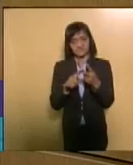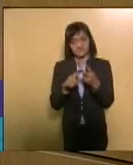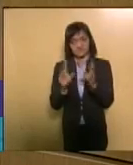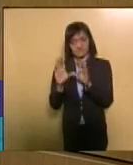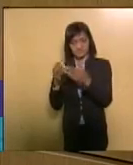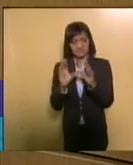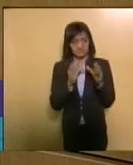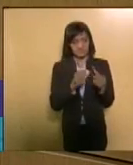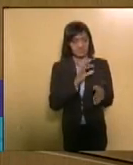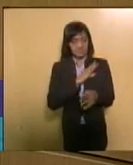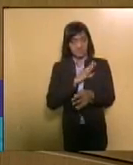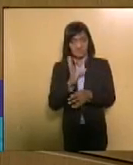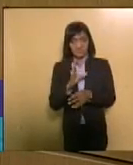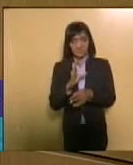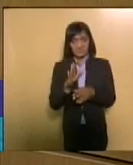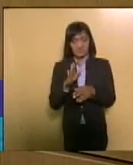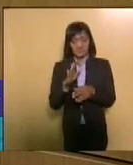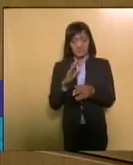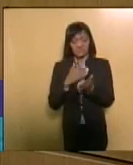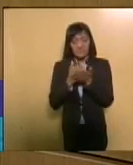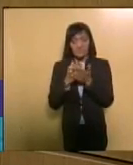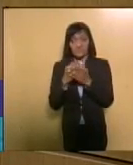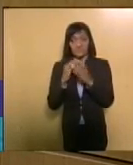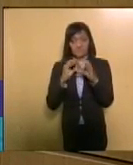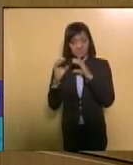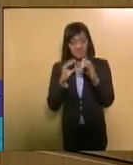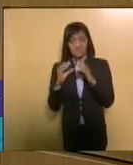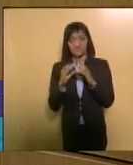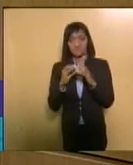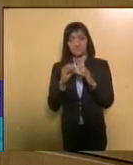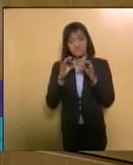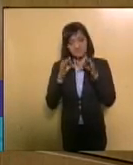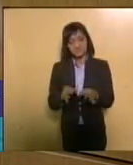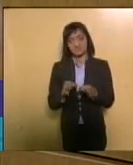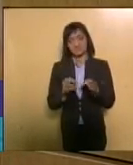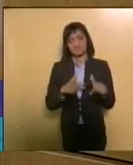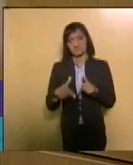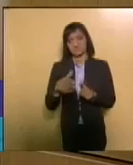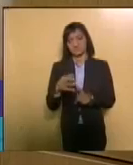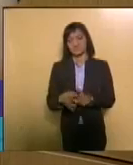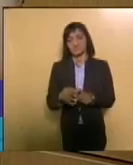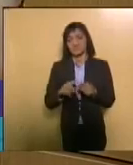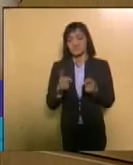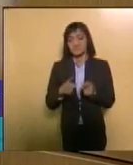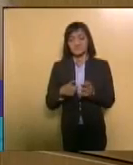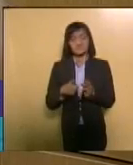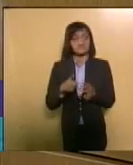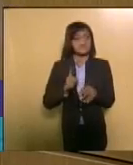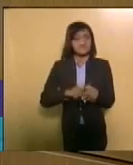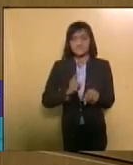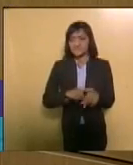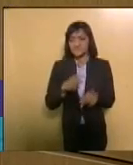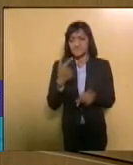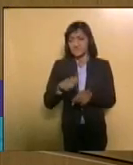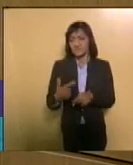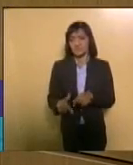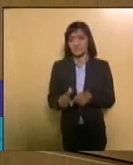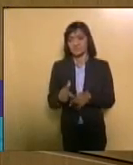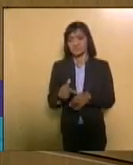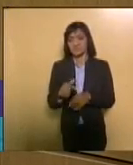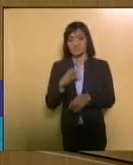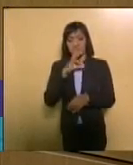Paulo as coisas melhoraram de fato a polícia começou a trabalhar de forma integrada e naquele momento Nem tinha nenhum tipo de bônus